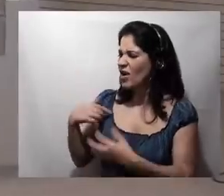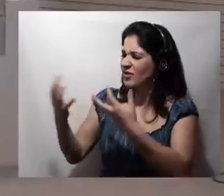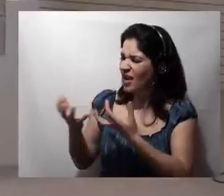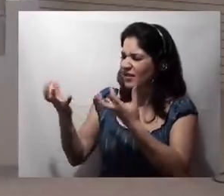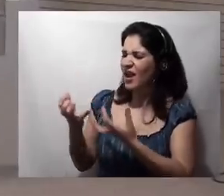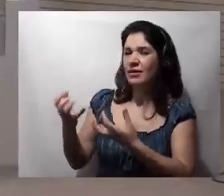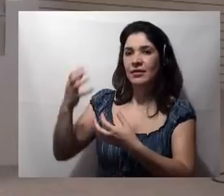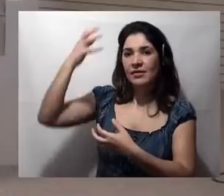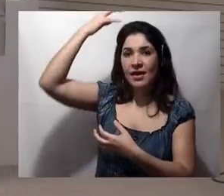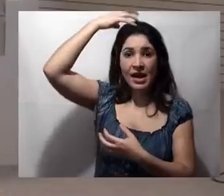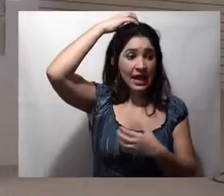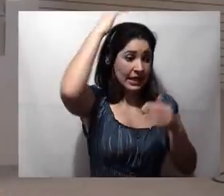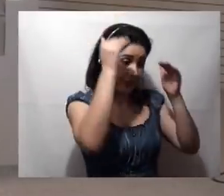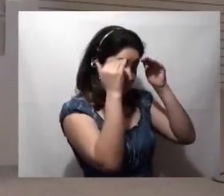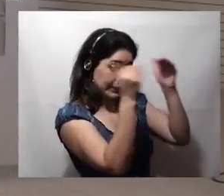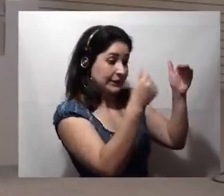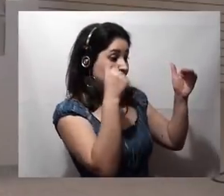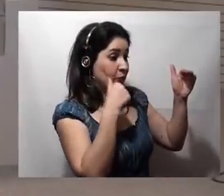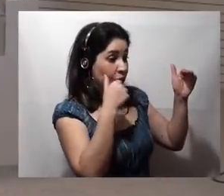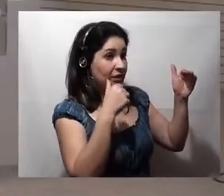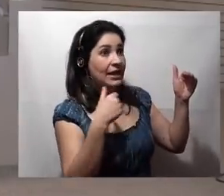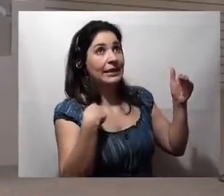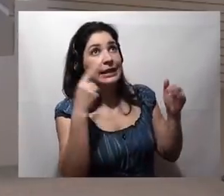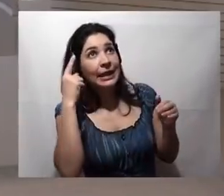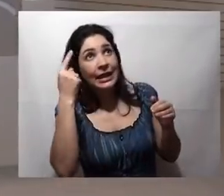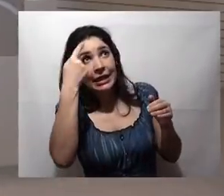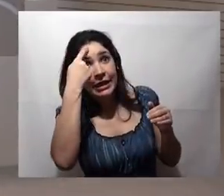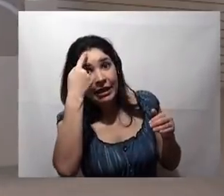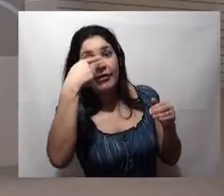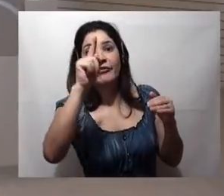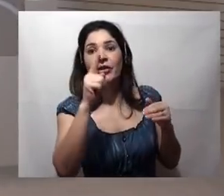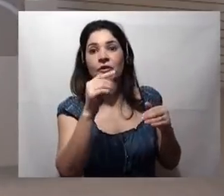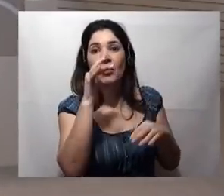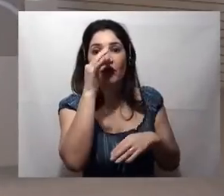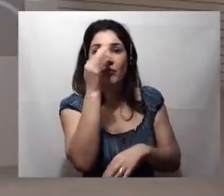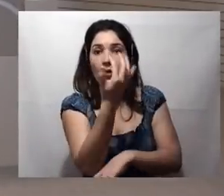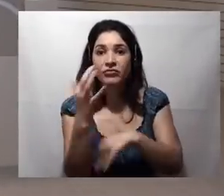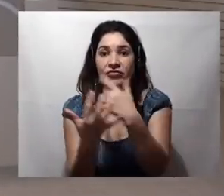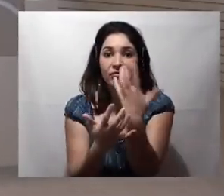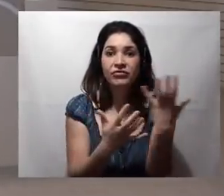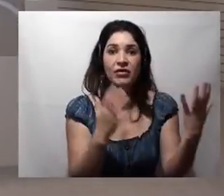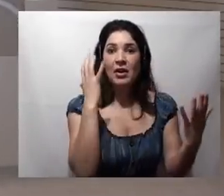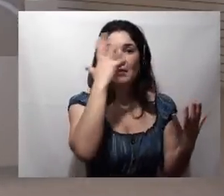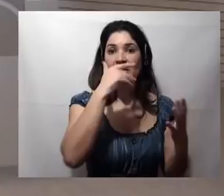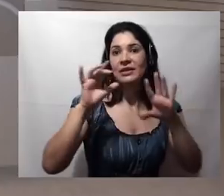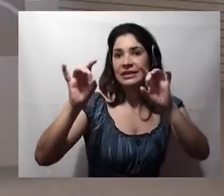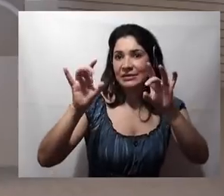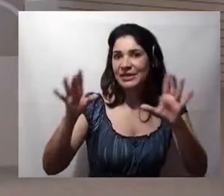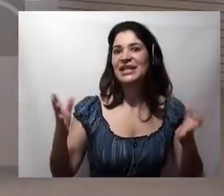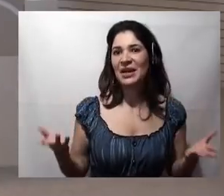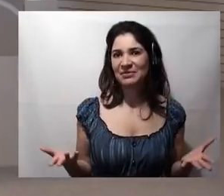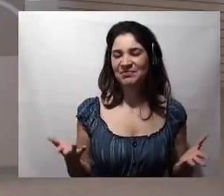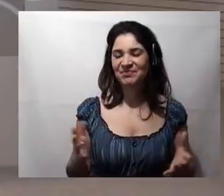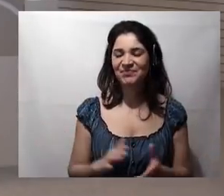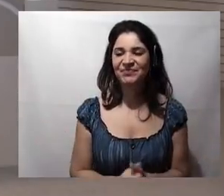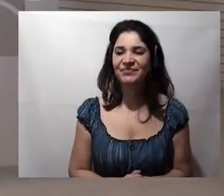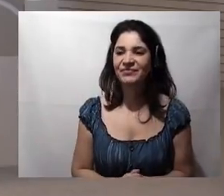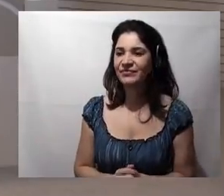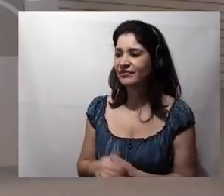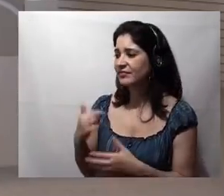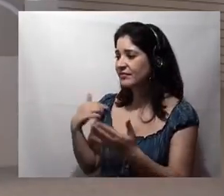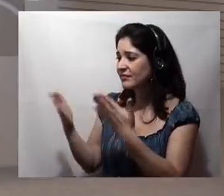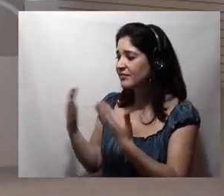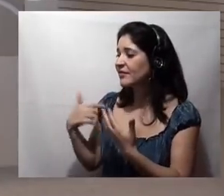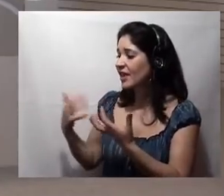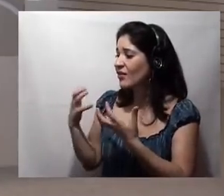todo olá tudo você já viu um homem falar assim você fala com ele ou vamos resolver esse assunto ele